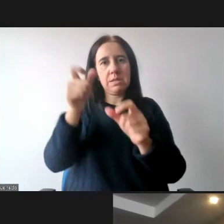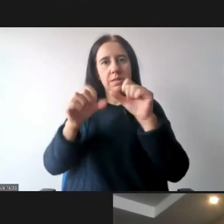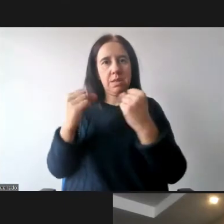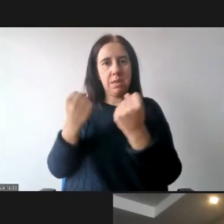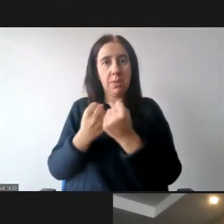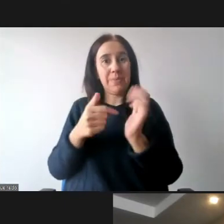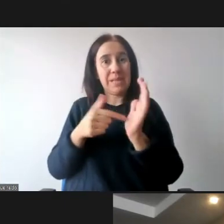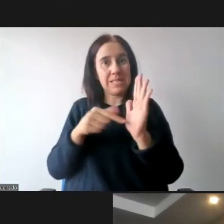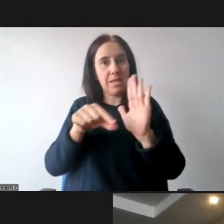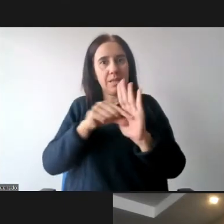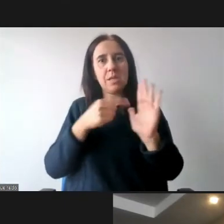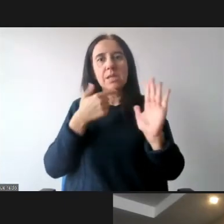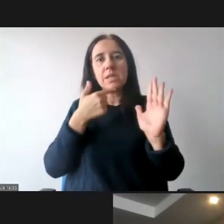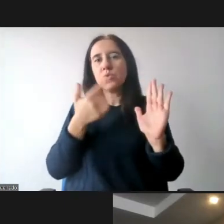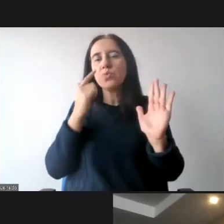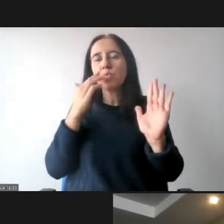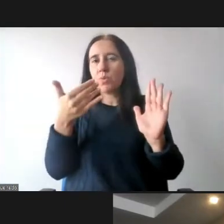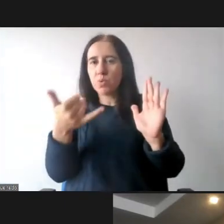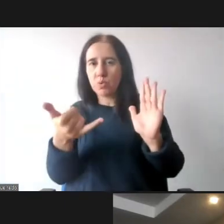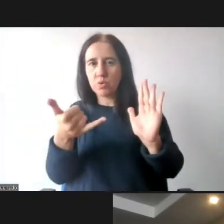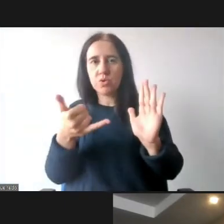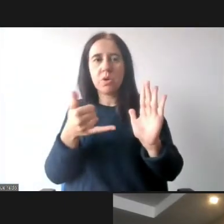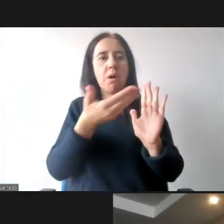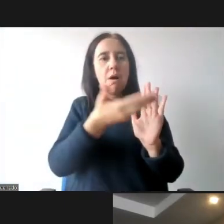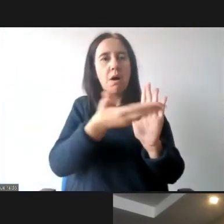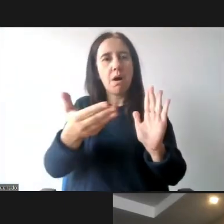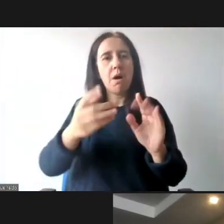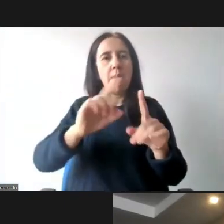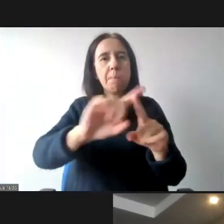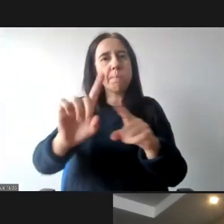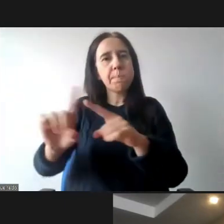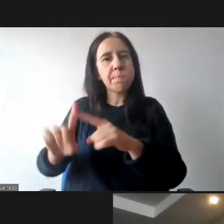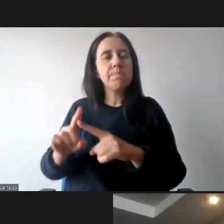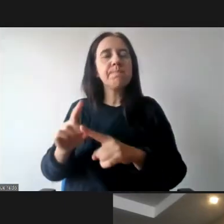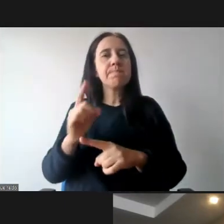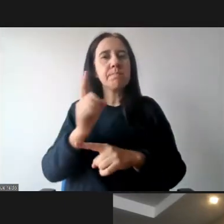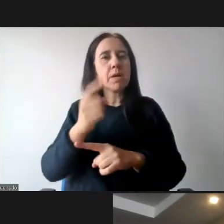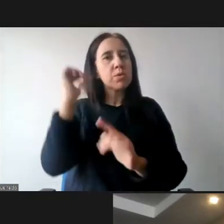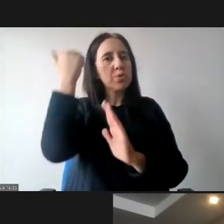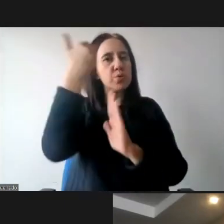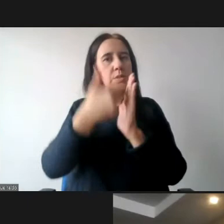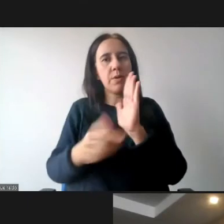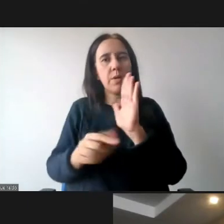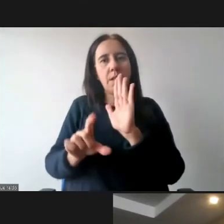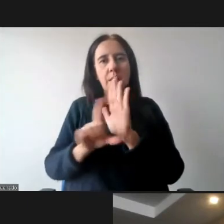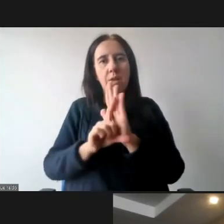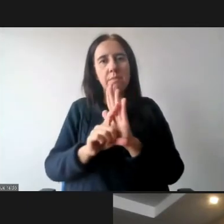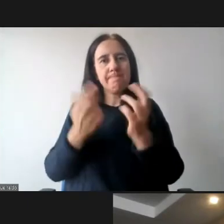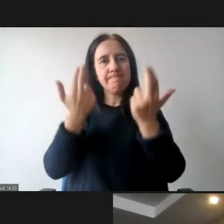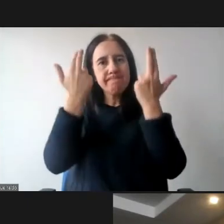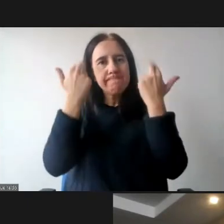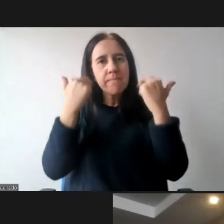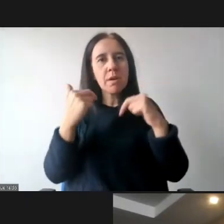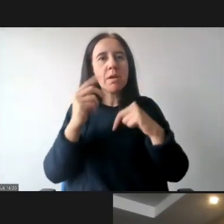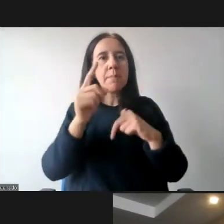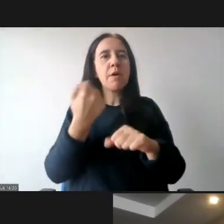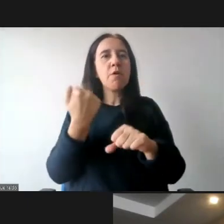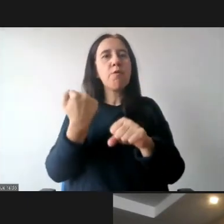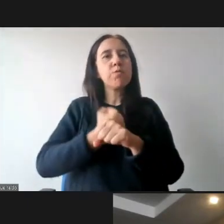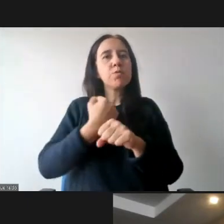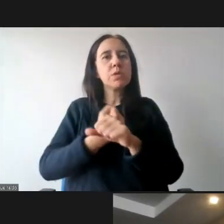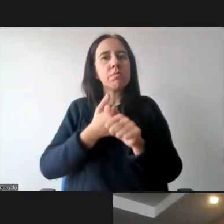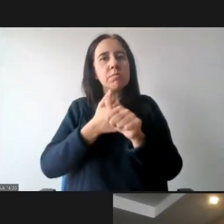2 que os órgãos e agentes administrativos estão subordinados à Constituição e à lei, devendo atuar no exercício das suas funções